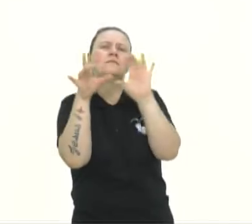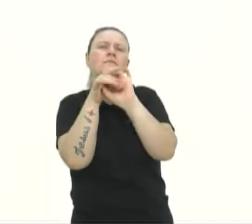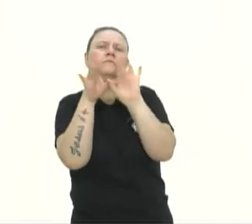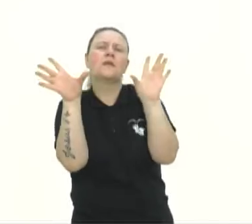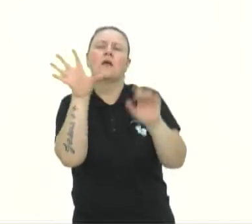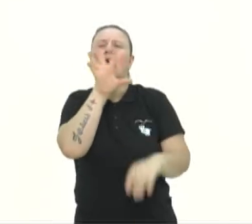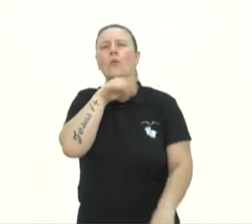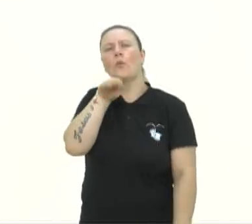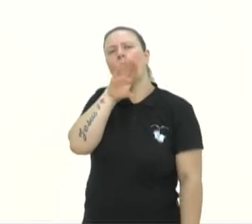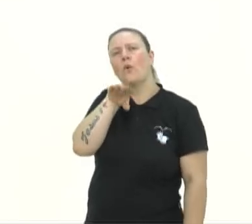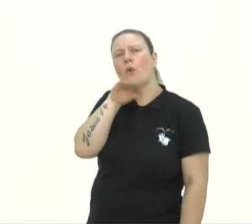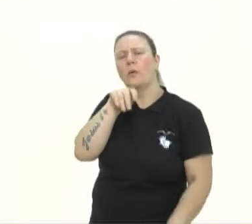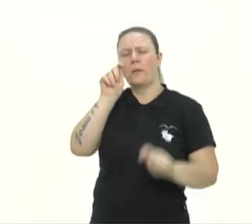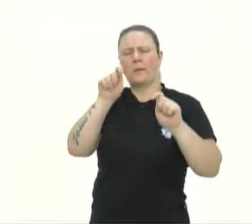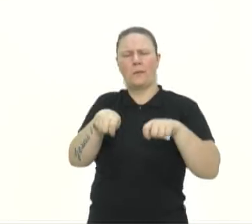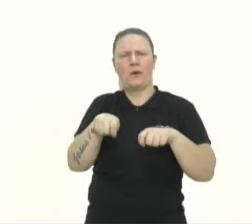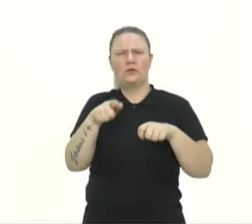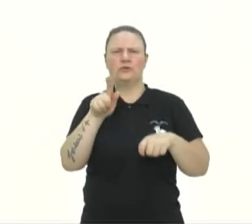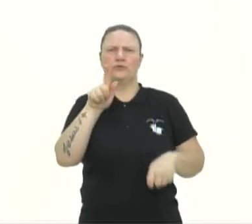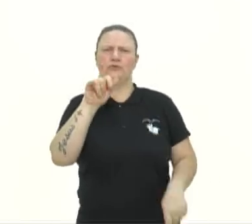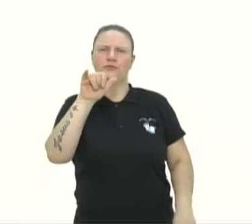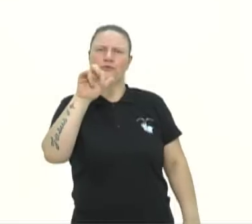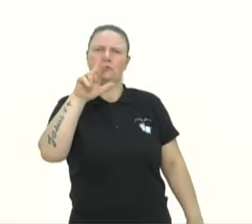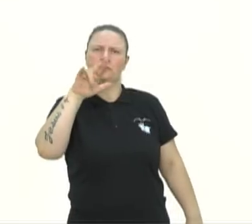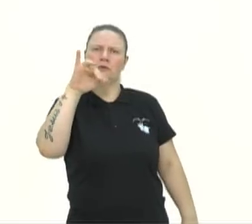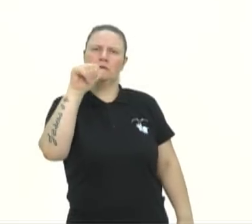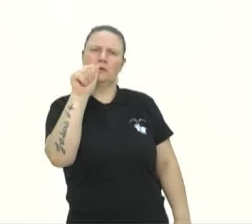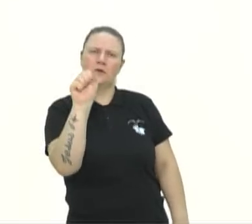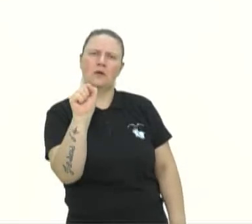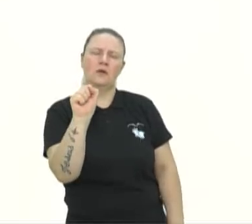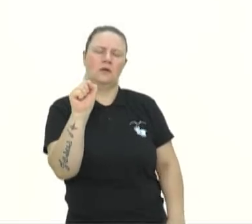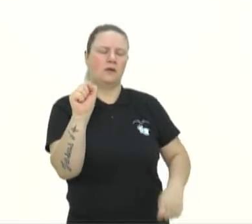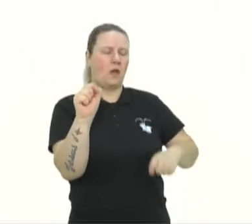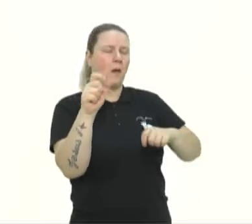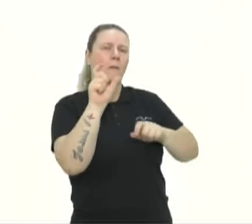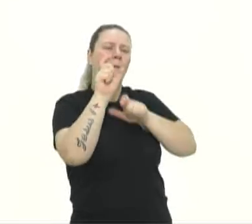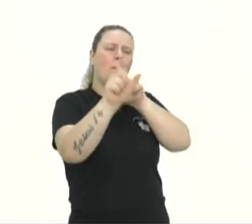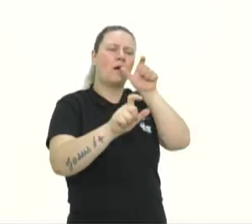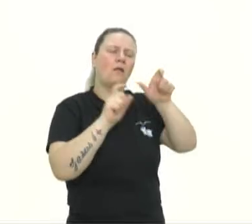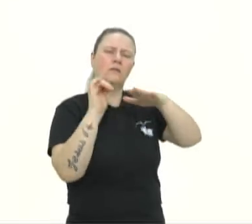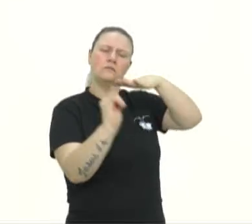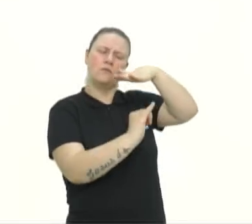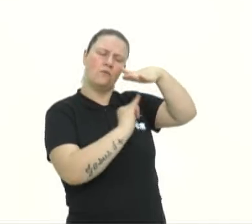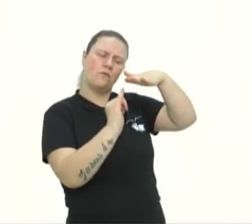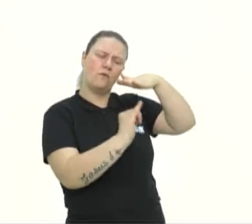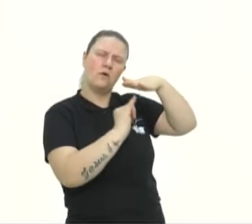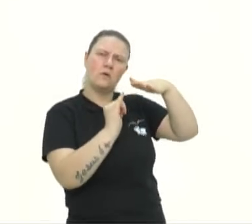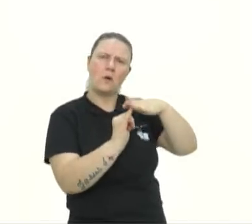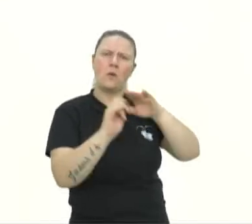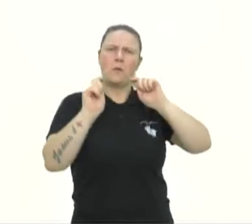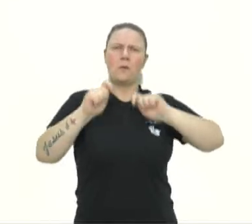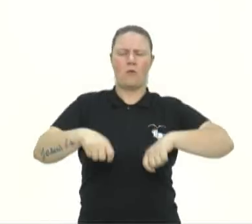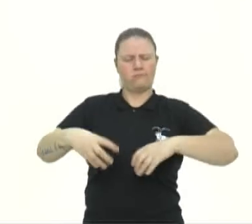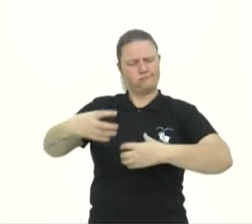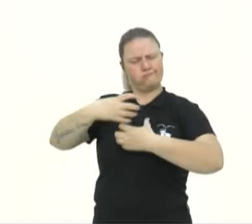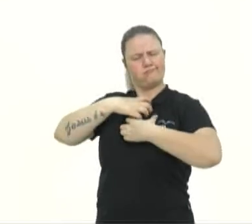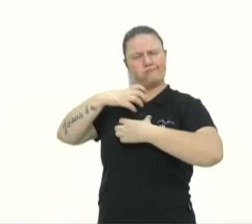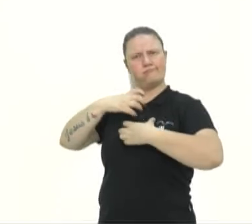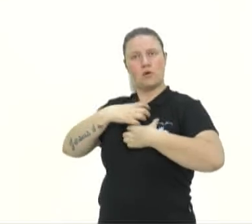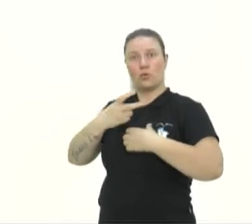ela utiliza o quê? Gírias, palavras menos formais, neologismos, modismos,